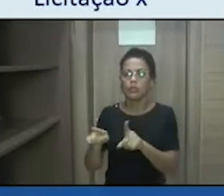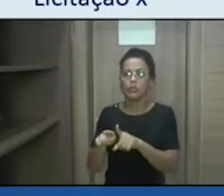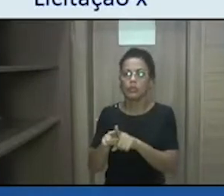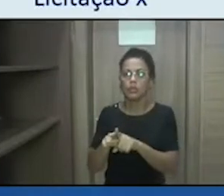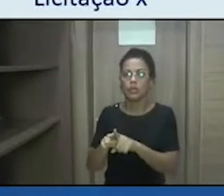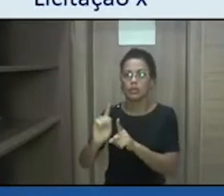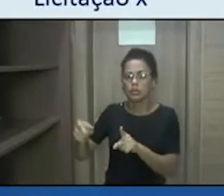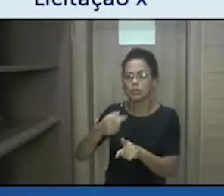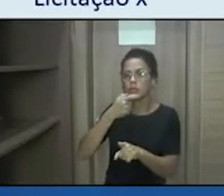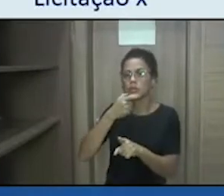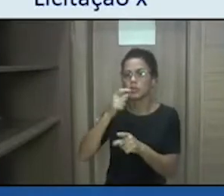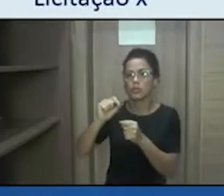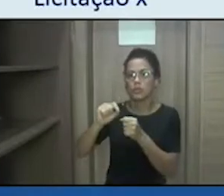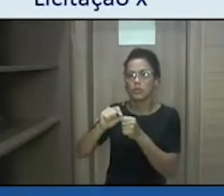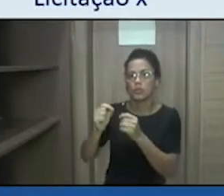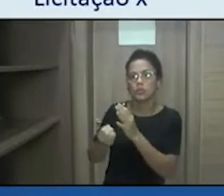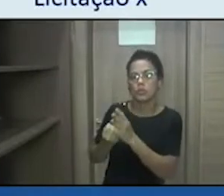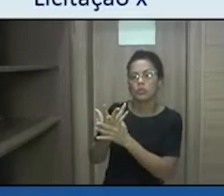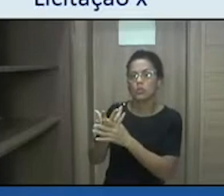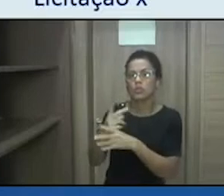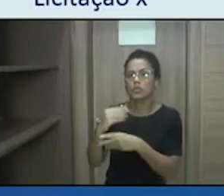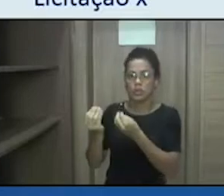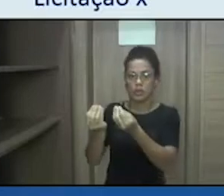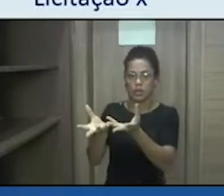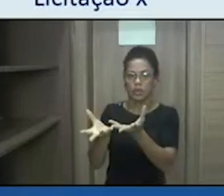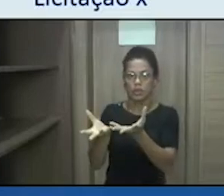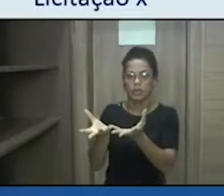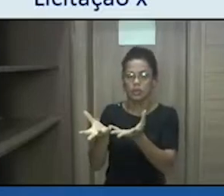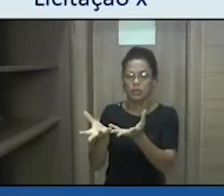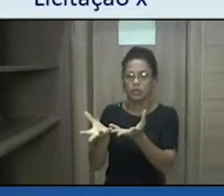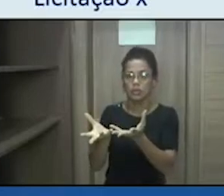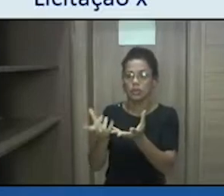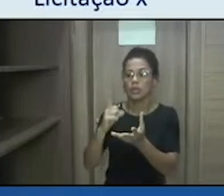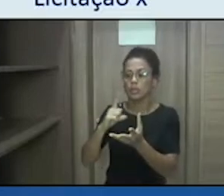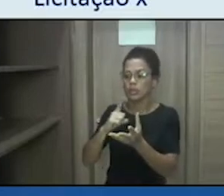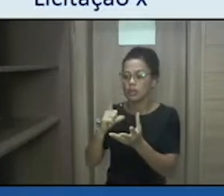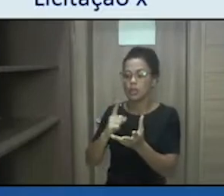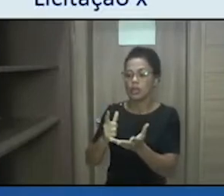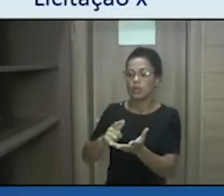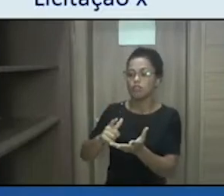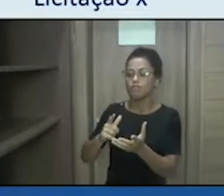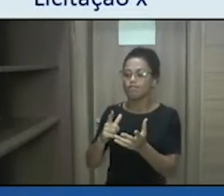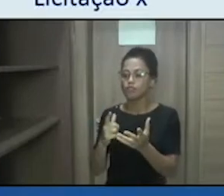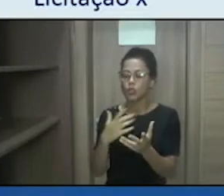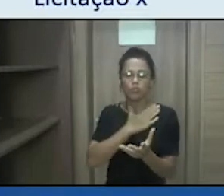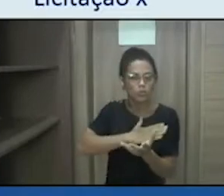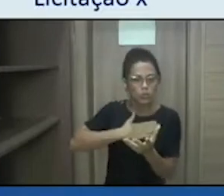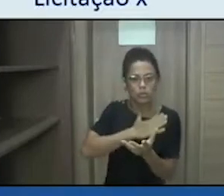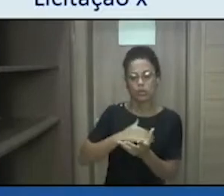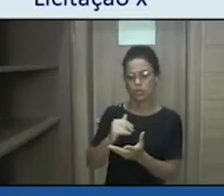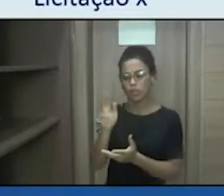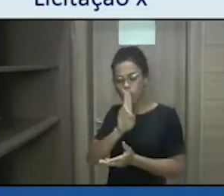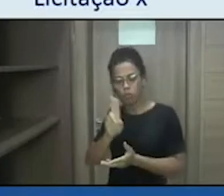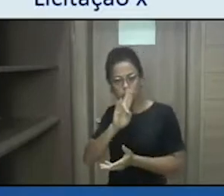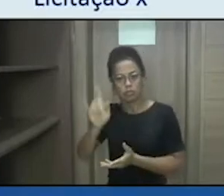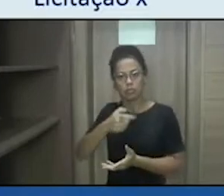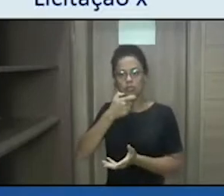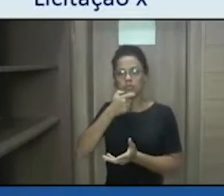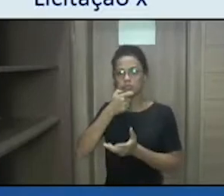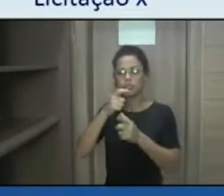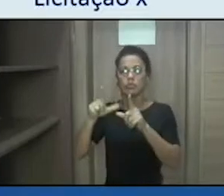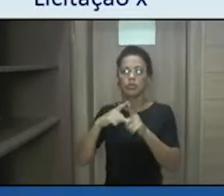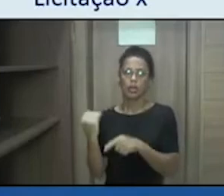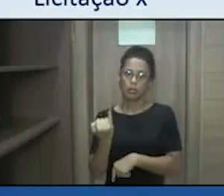foram produzidas e entregues, né? Então, a questão da satisfação do usuário e do uso dessa prótese ainda é uma